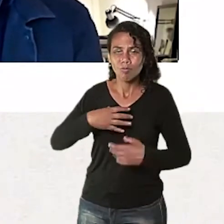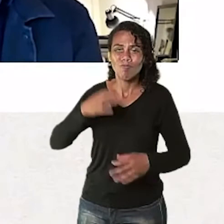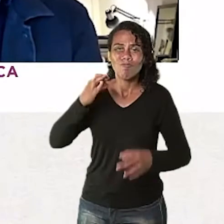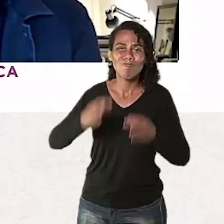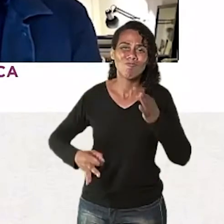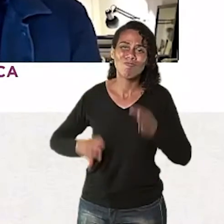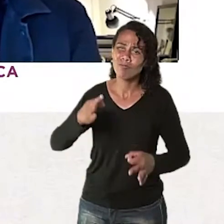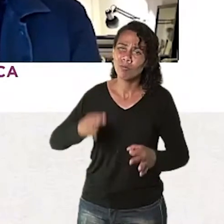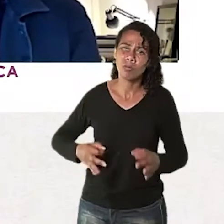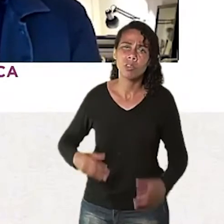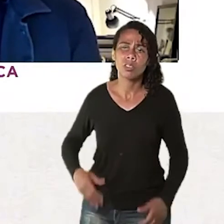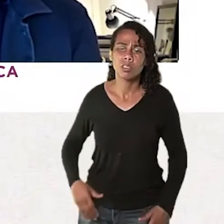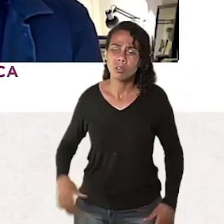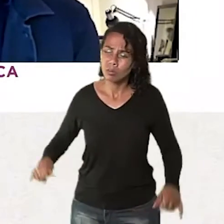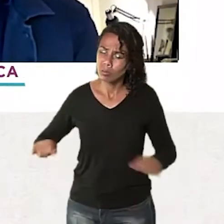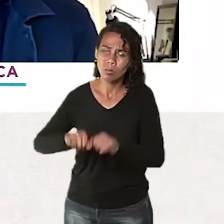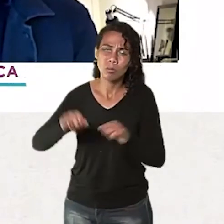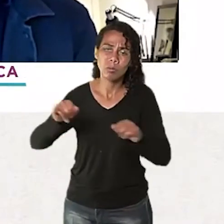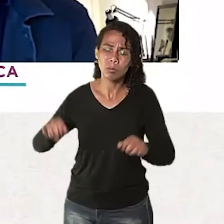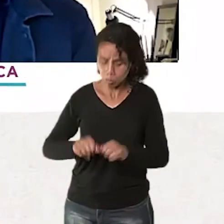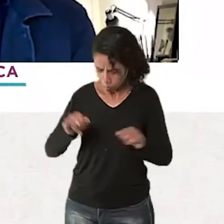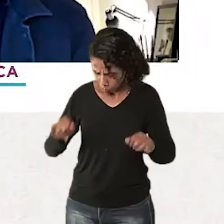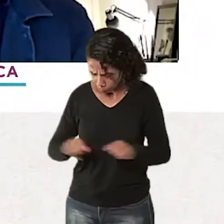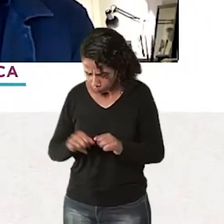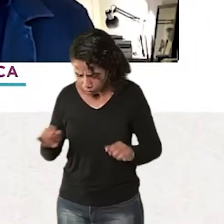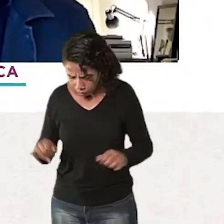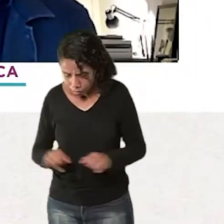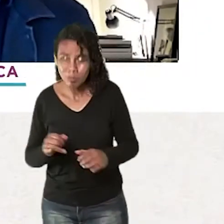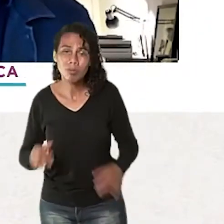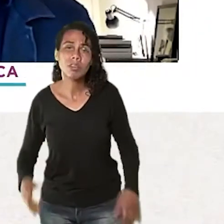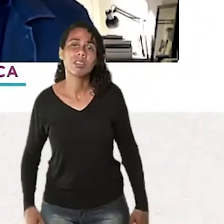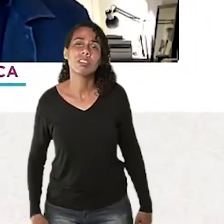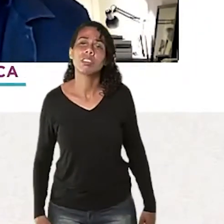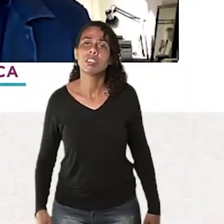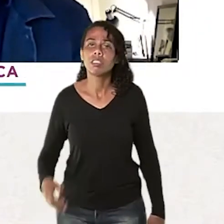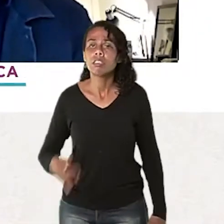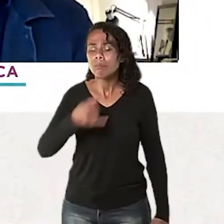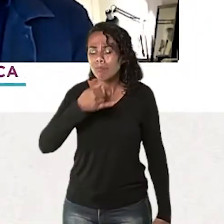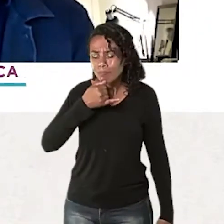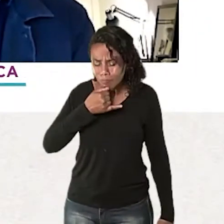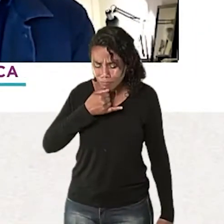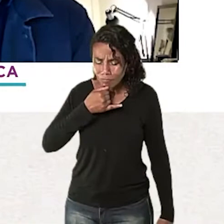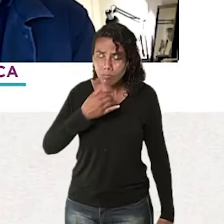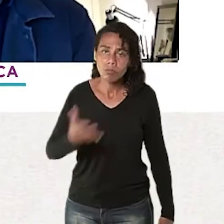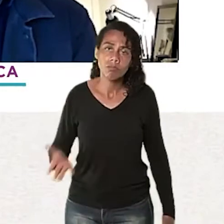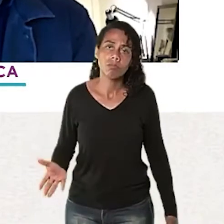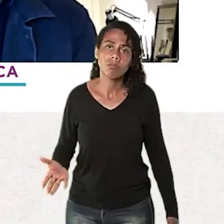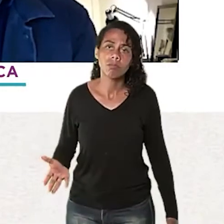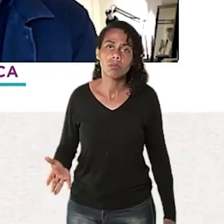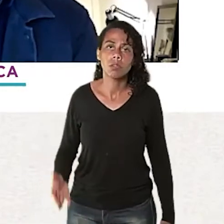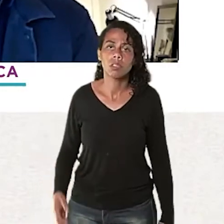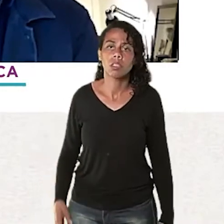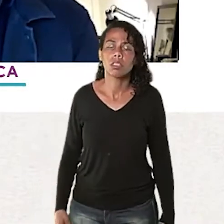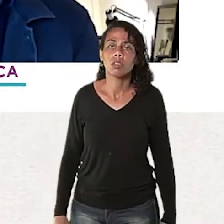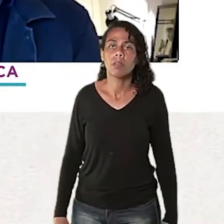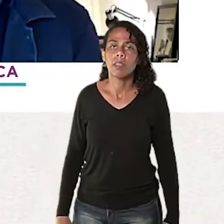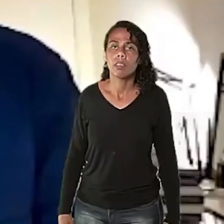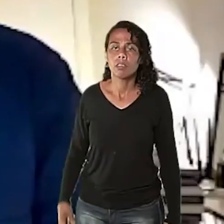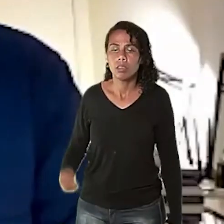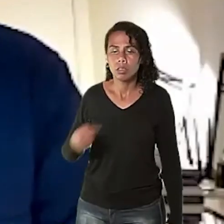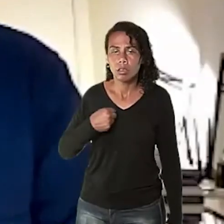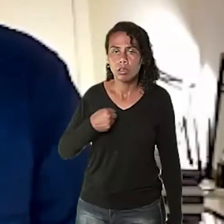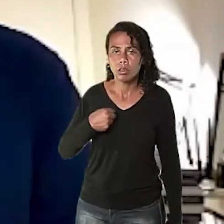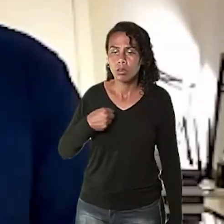por causa disso, e ninguém nunca foi barbaramente ameaçado de morte. Eu recebi ameaças de morte muito escrotas durante dias, porque você